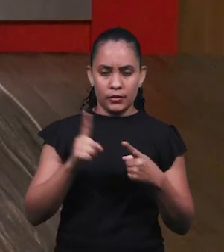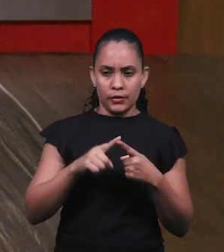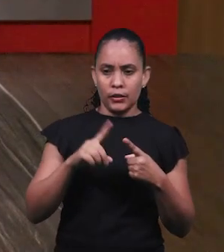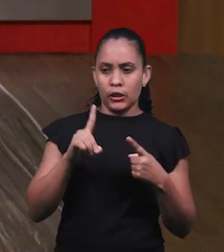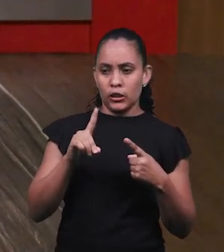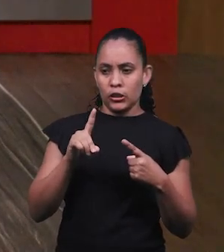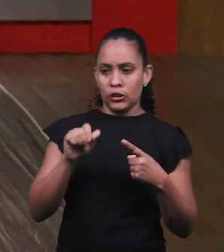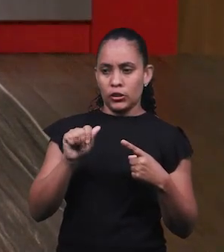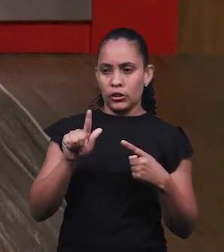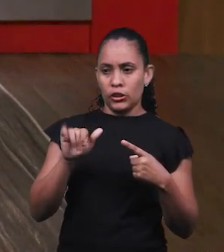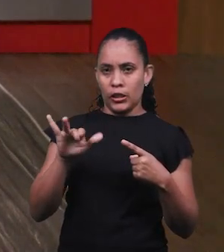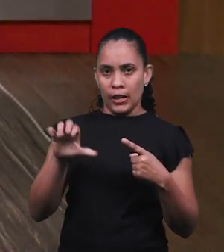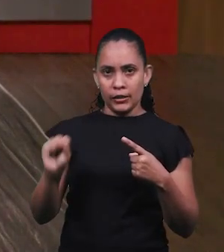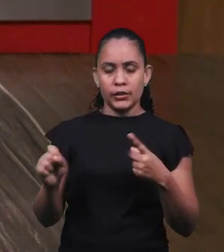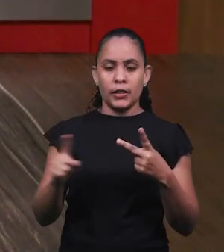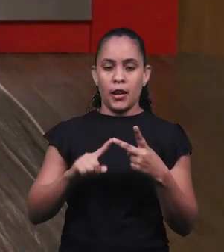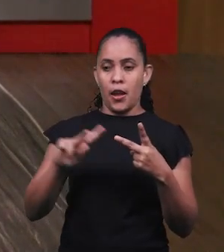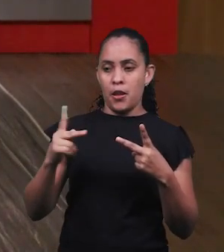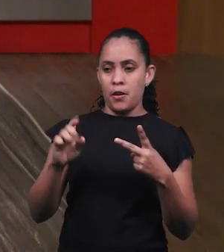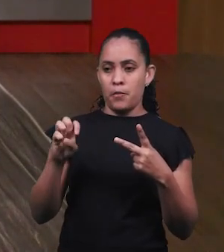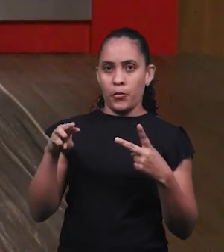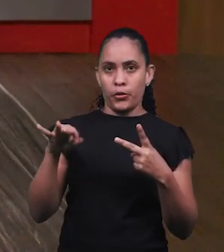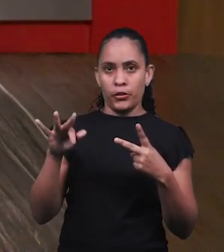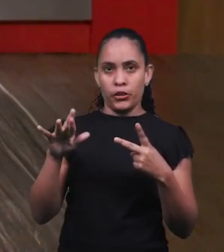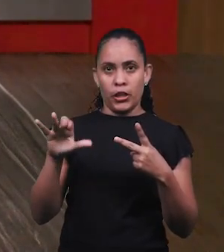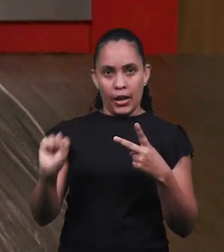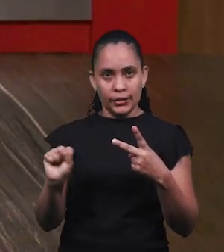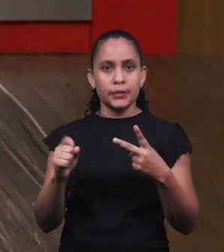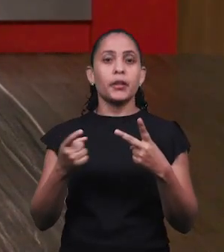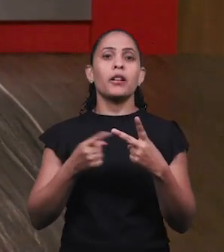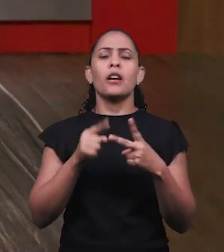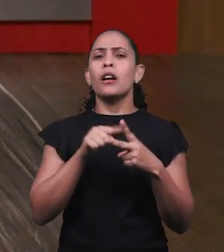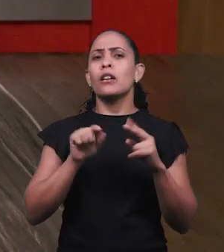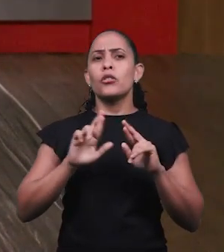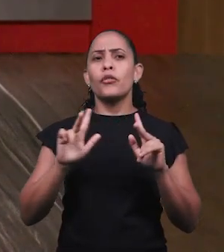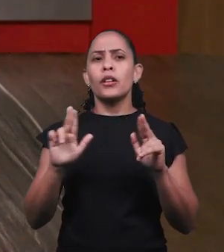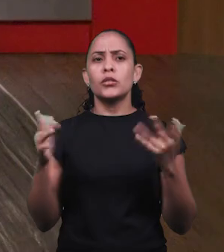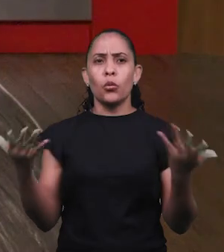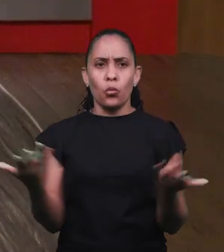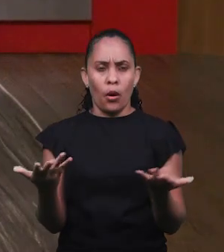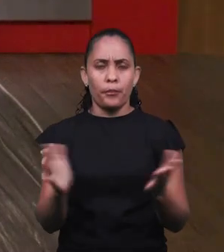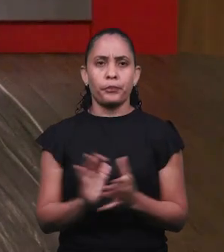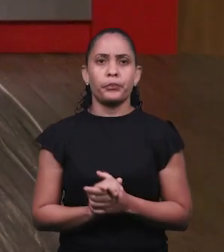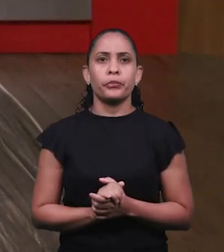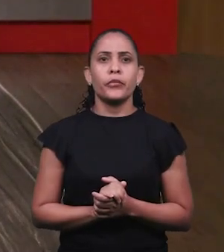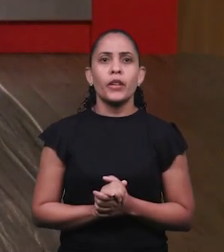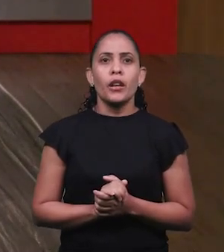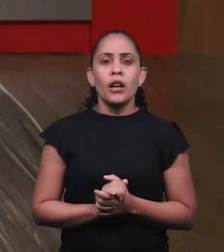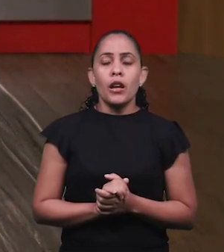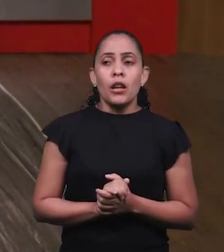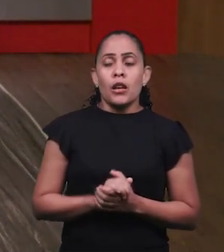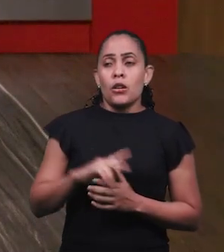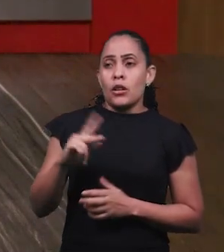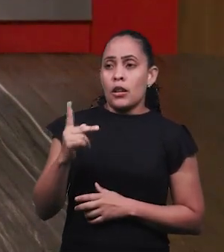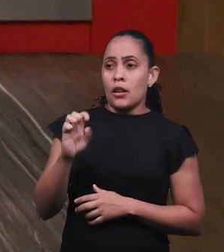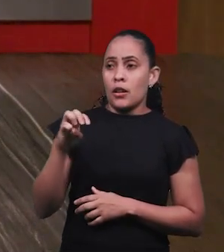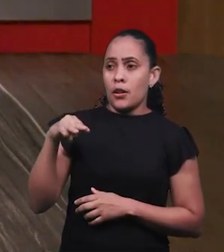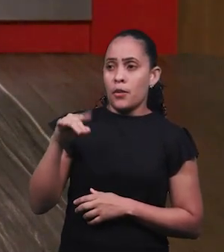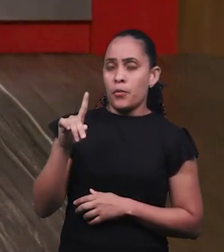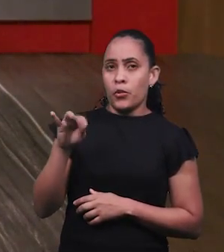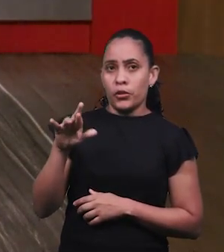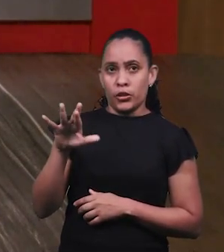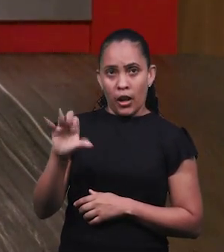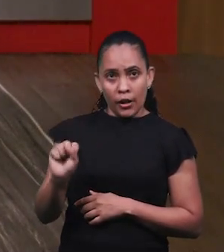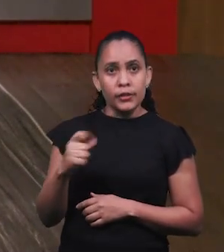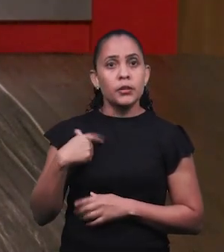diálise e hemodiálise? Então, a hemodiálise, quando a gente fala hemodiálise, a gente está falando dessa